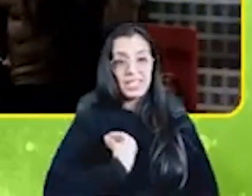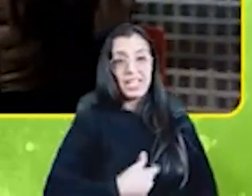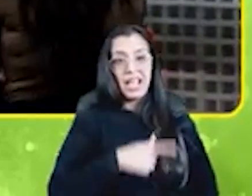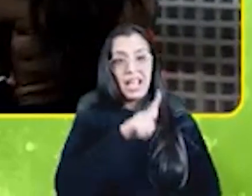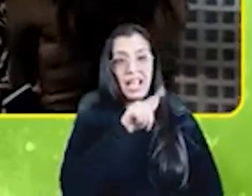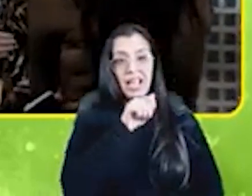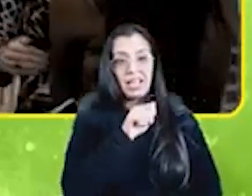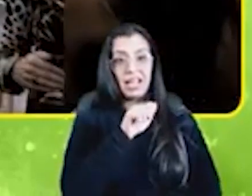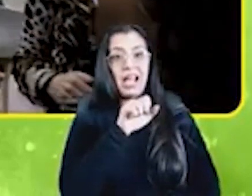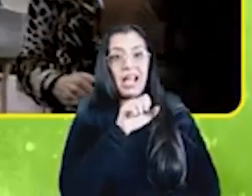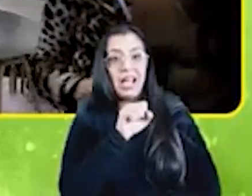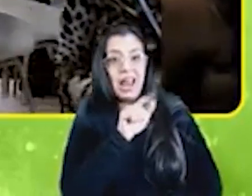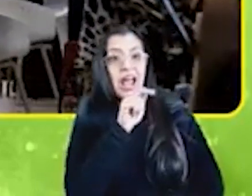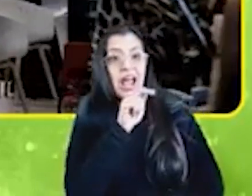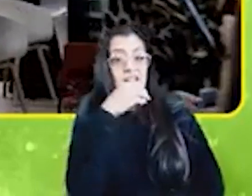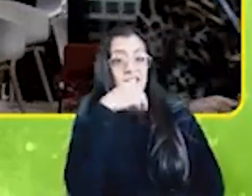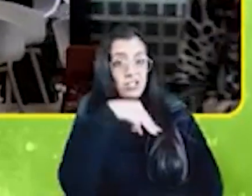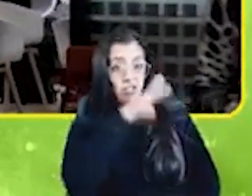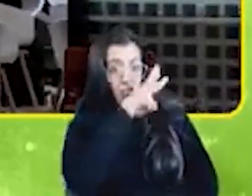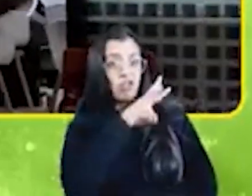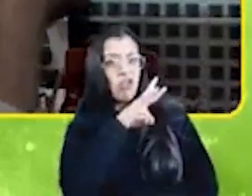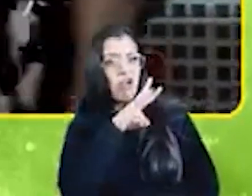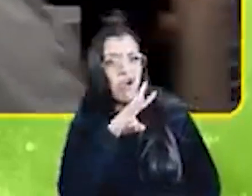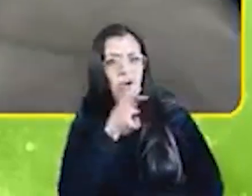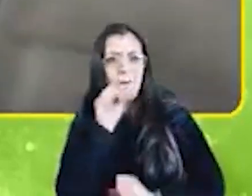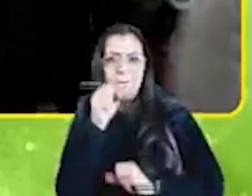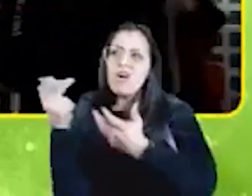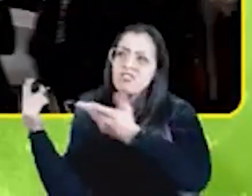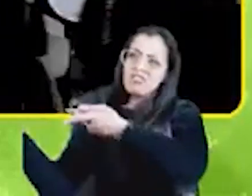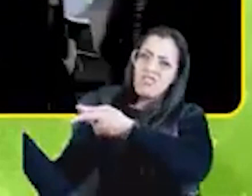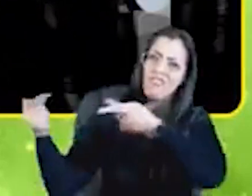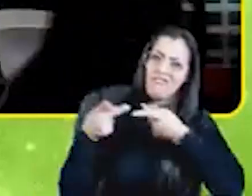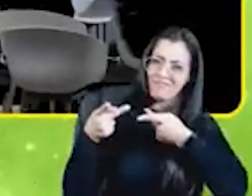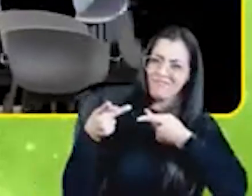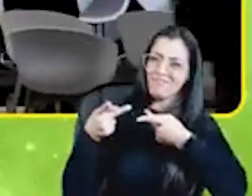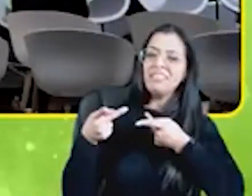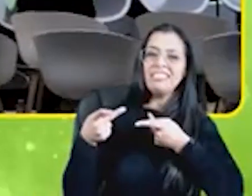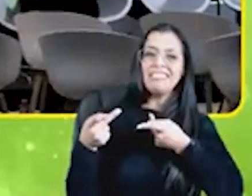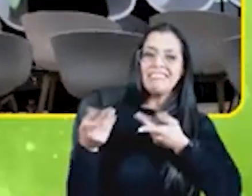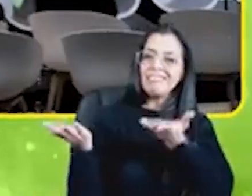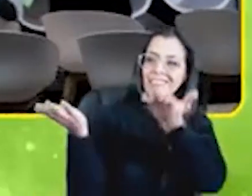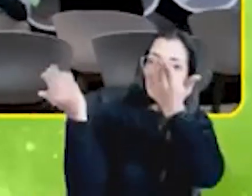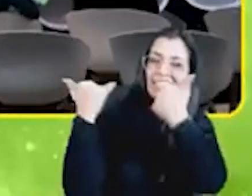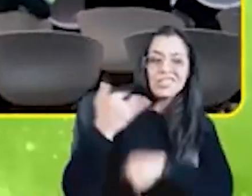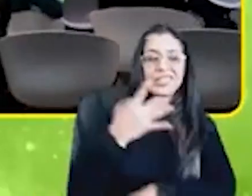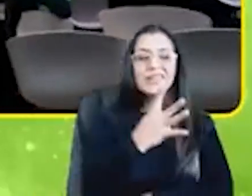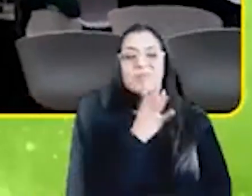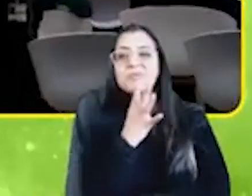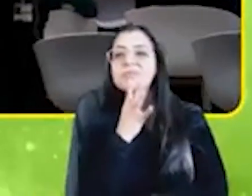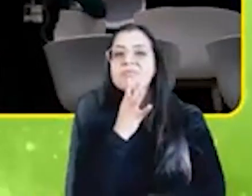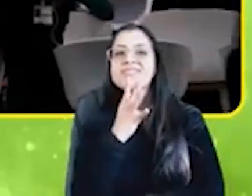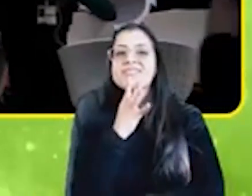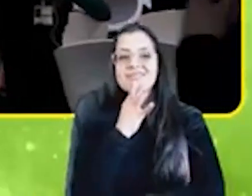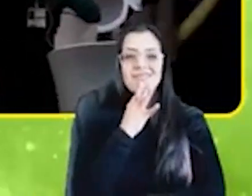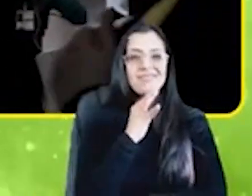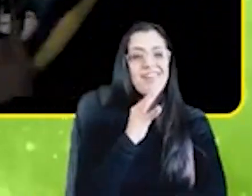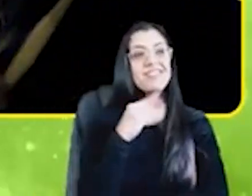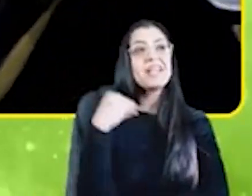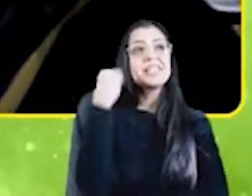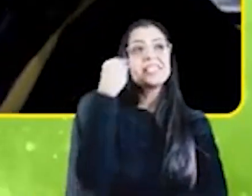espaço venham venham conhecer venha tomar um café conosco e conhecer um pouco mais do que nós temos feito